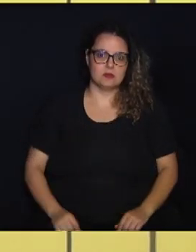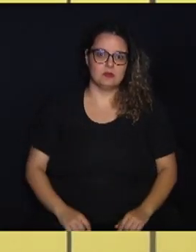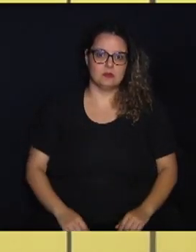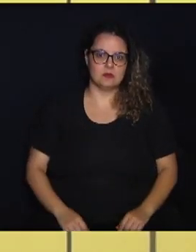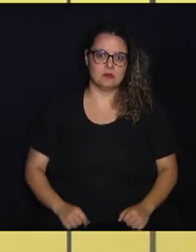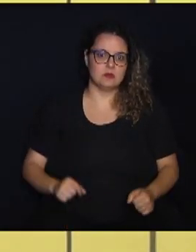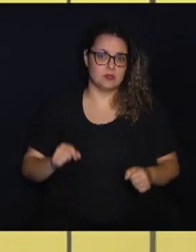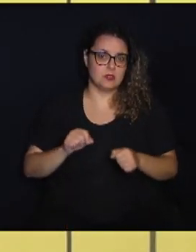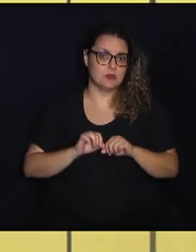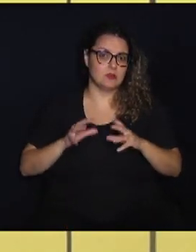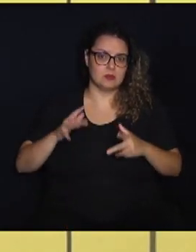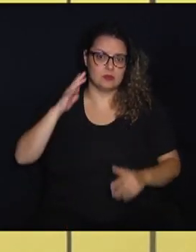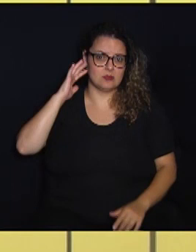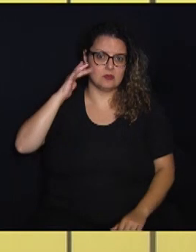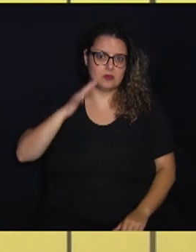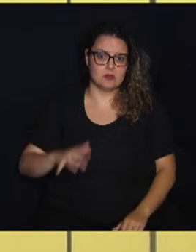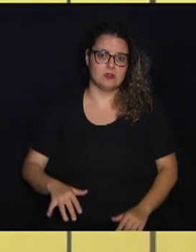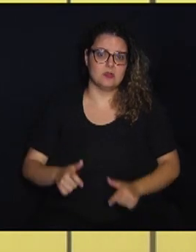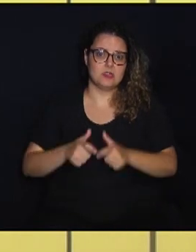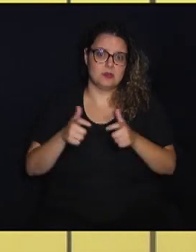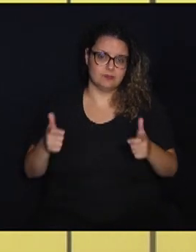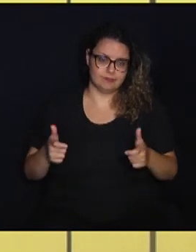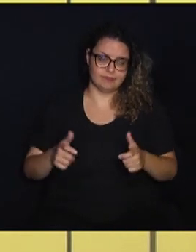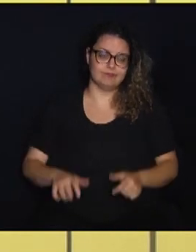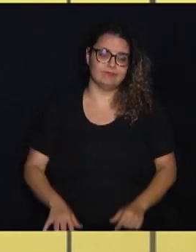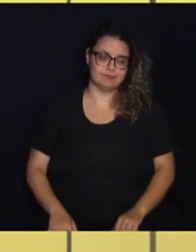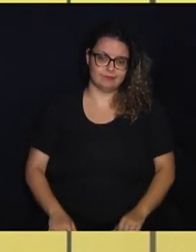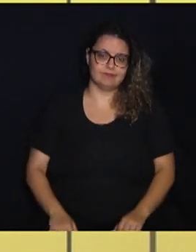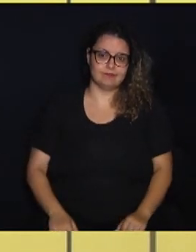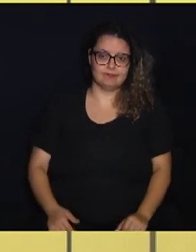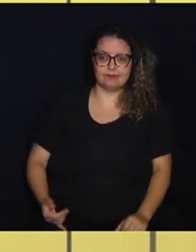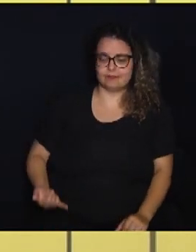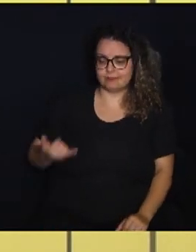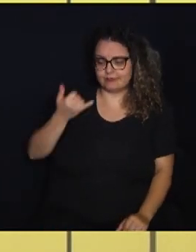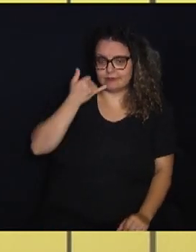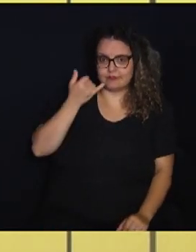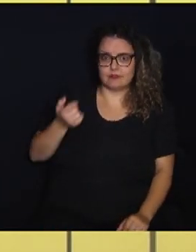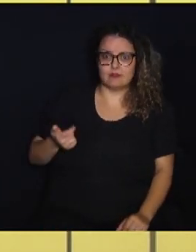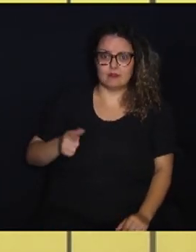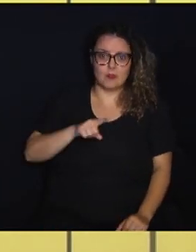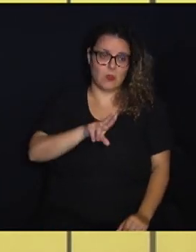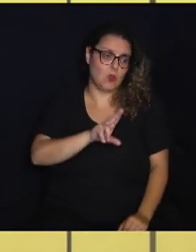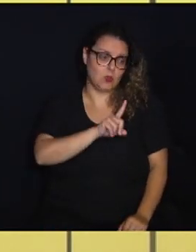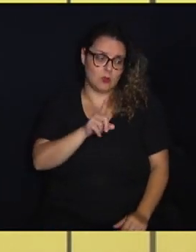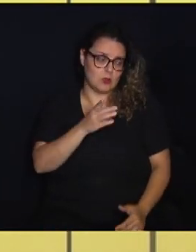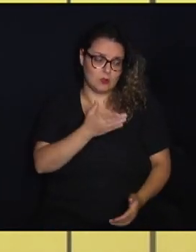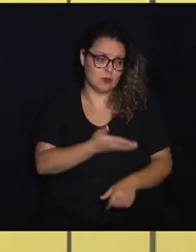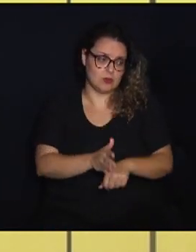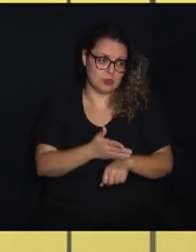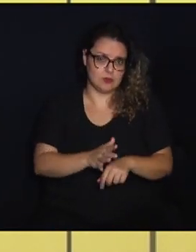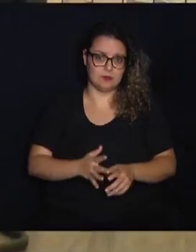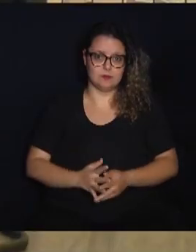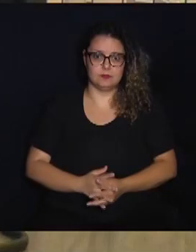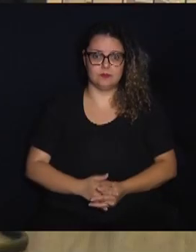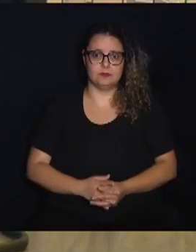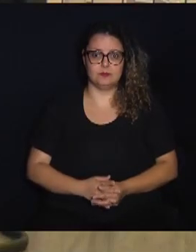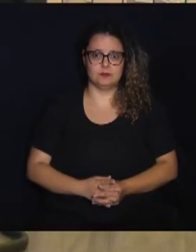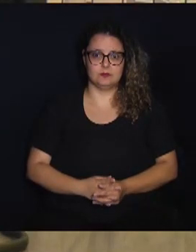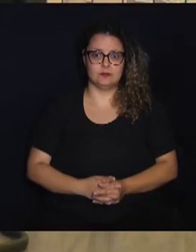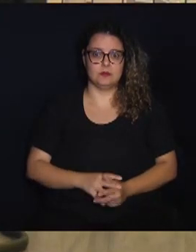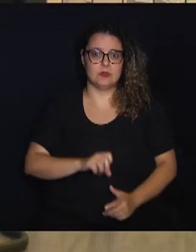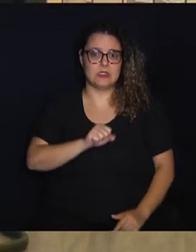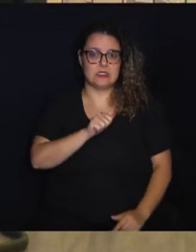tudo que você pode imaginar. E na grande maioria delas, elas estão no celular ou deixando de treinar, vamos dizer assim. Sim. Elas acabam se sabotando